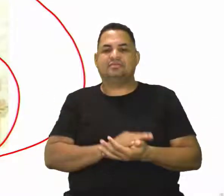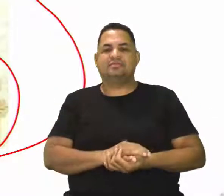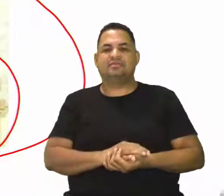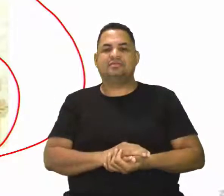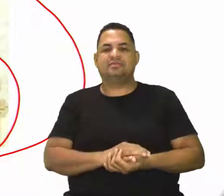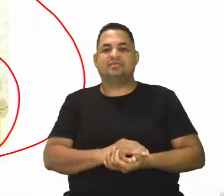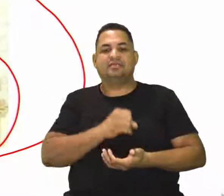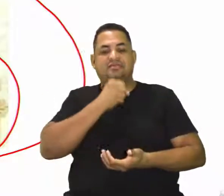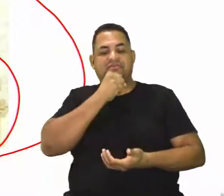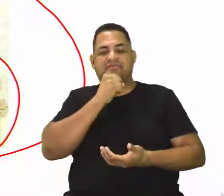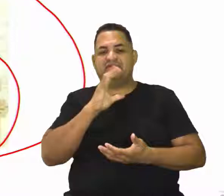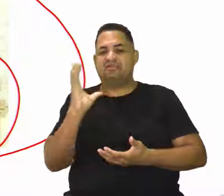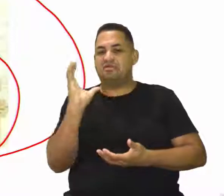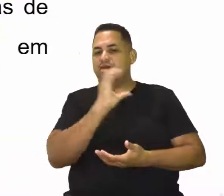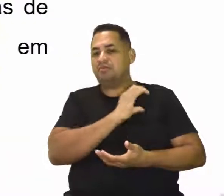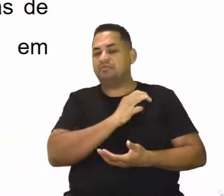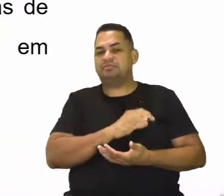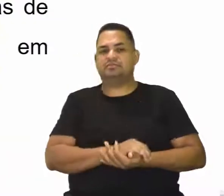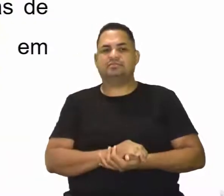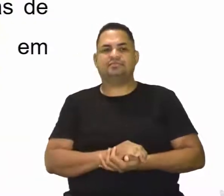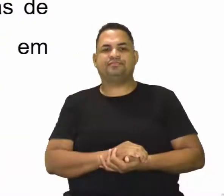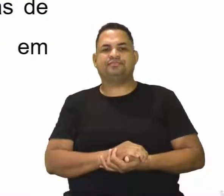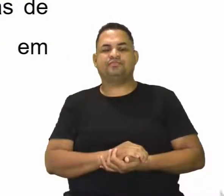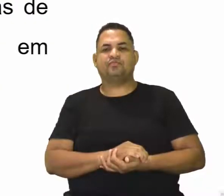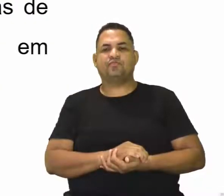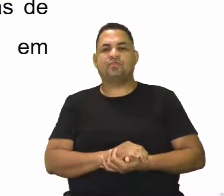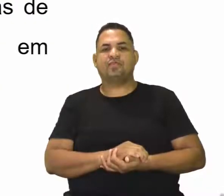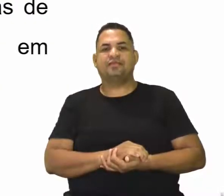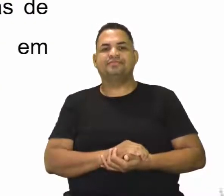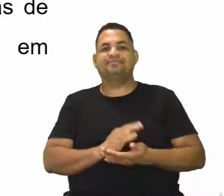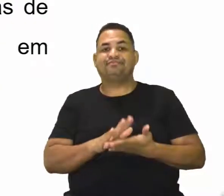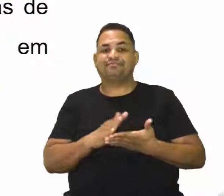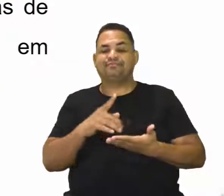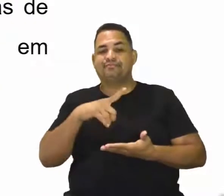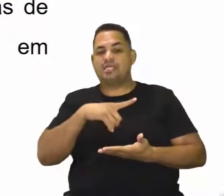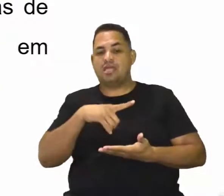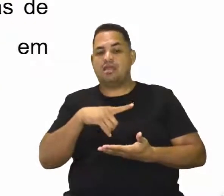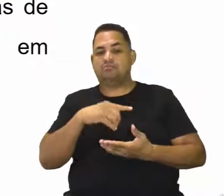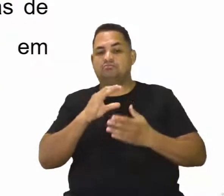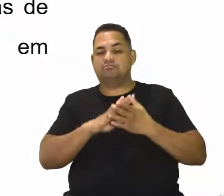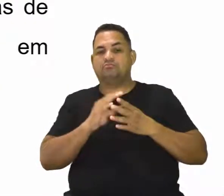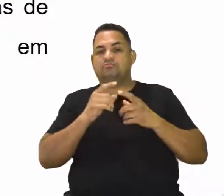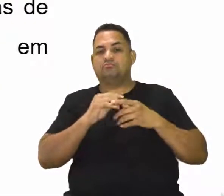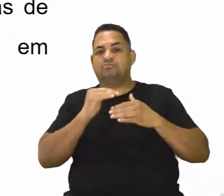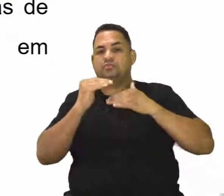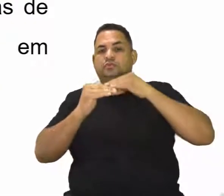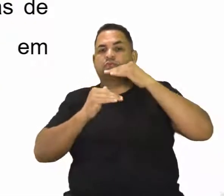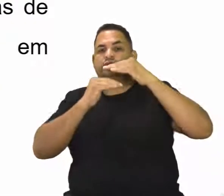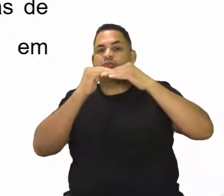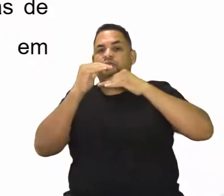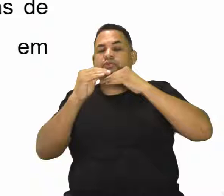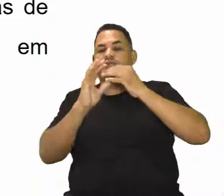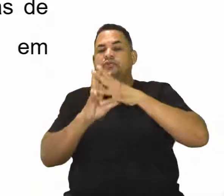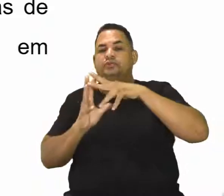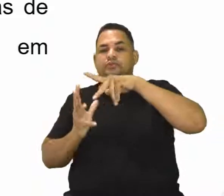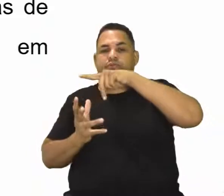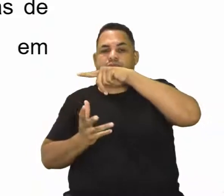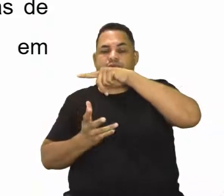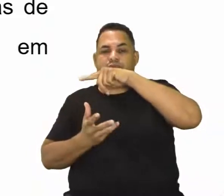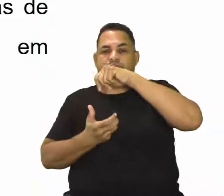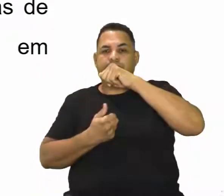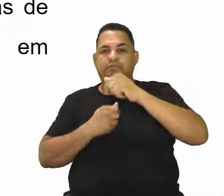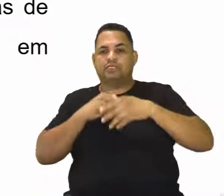desse. Tá dando um recado aí. Olha lá. Apesar, então, do crescimento mundial